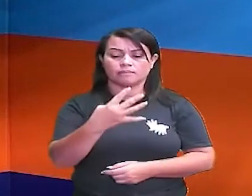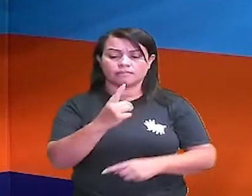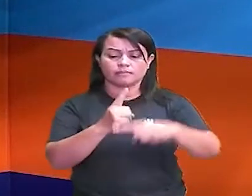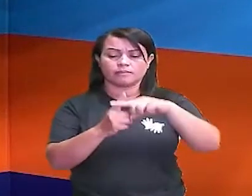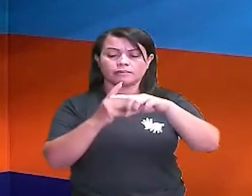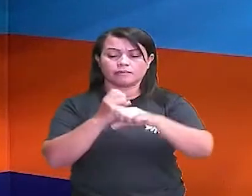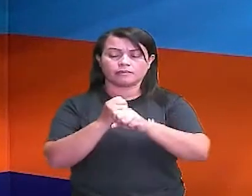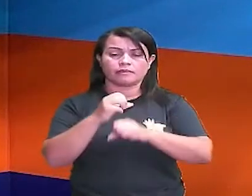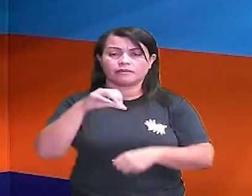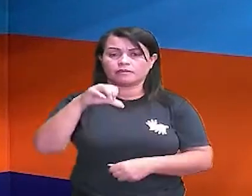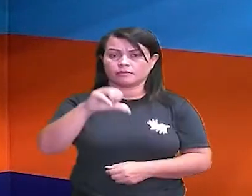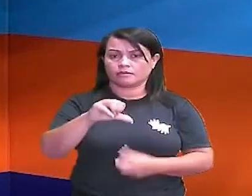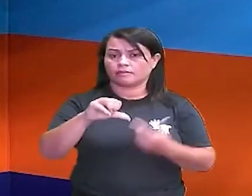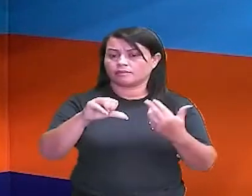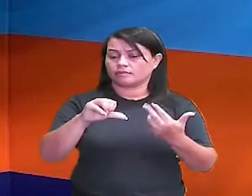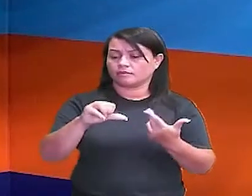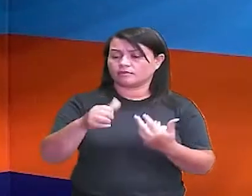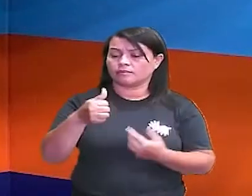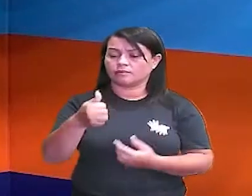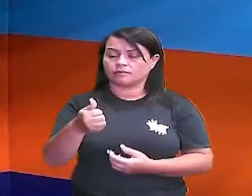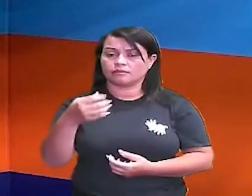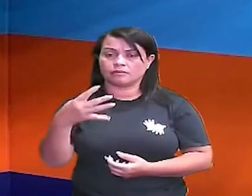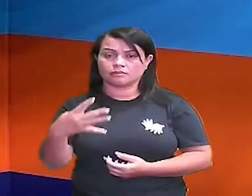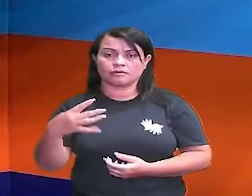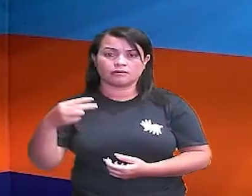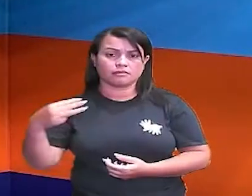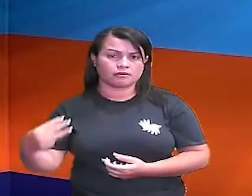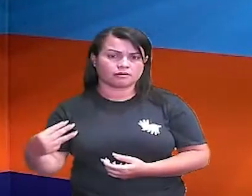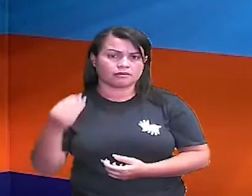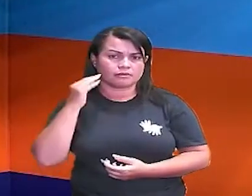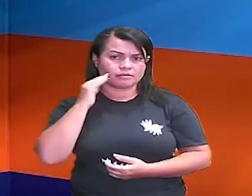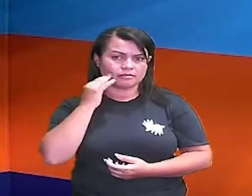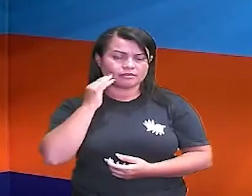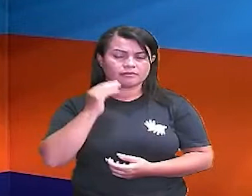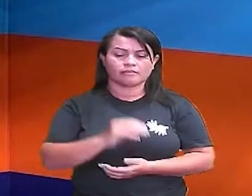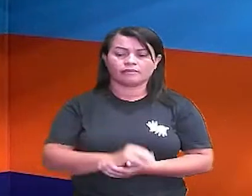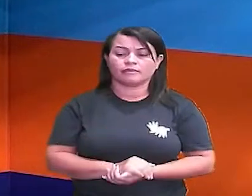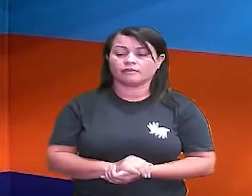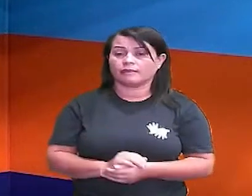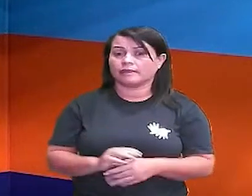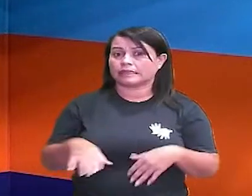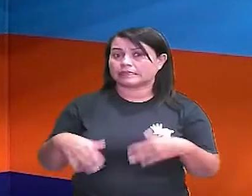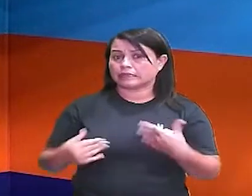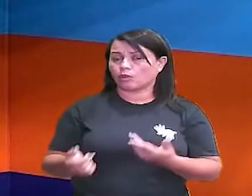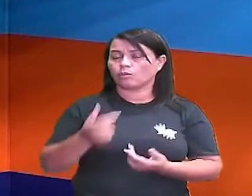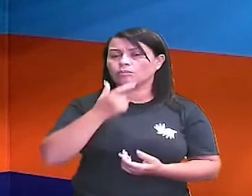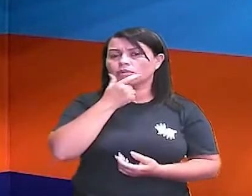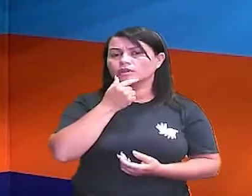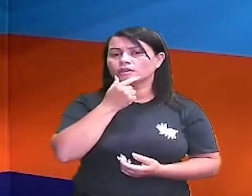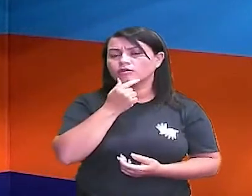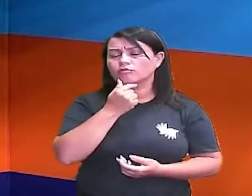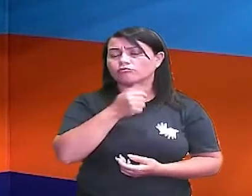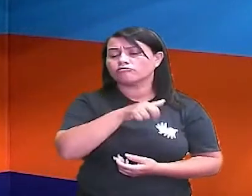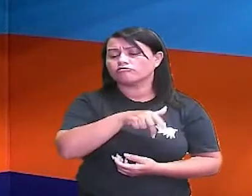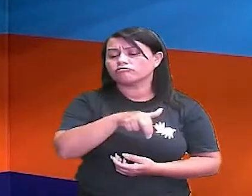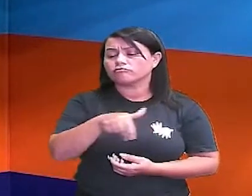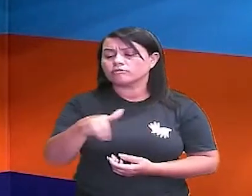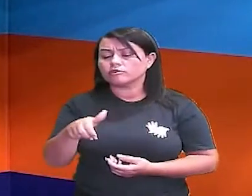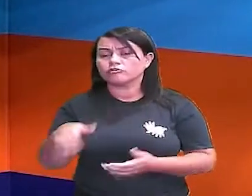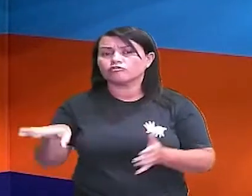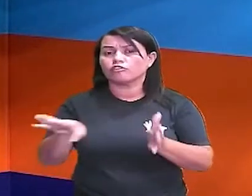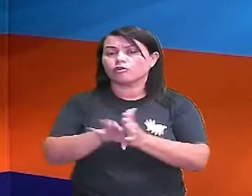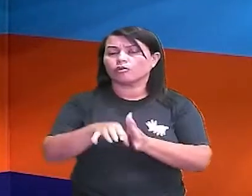9, vai ser igual a 143, tá bom? Então, onde foi que Pedro chegou? Ele chegou no